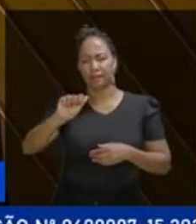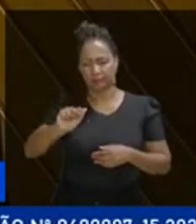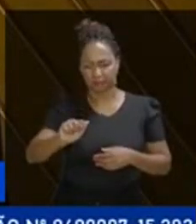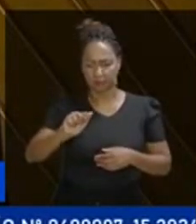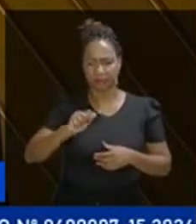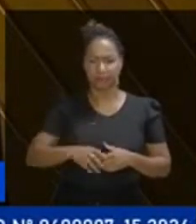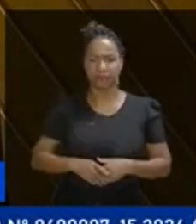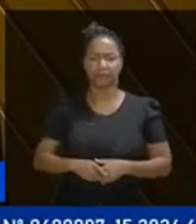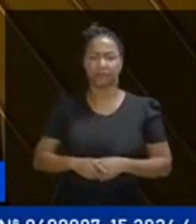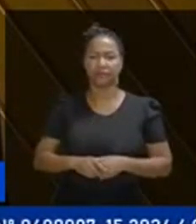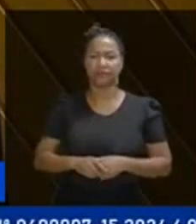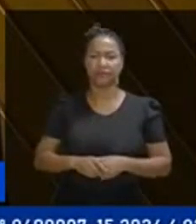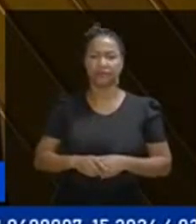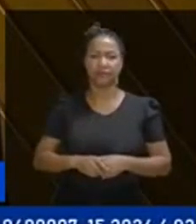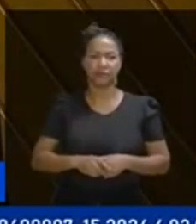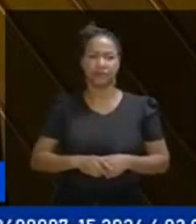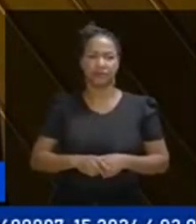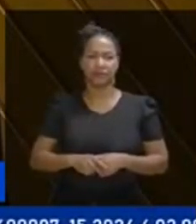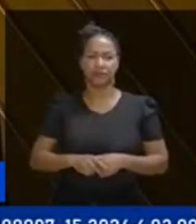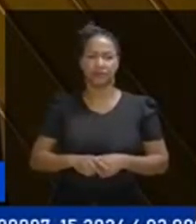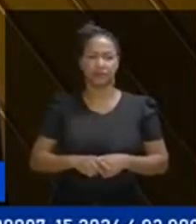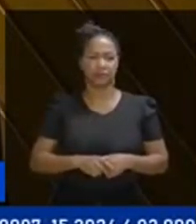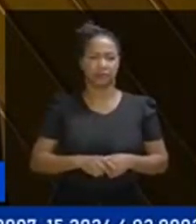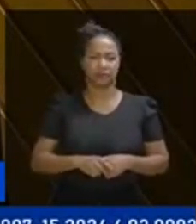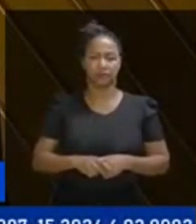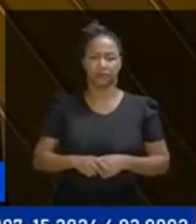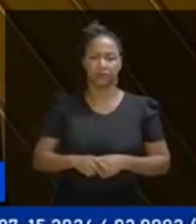Buccianelli. Na